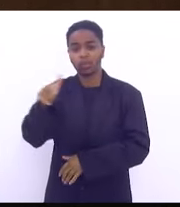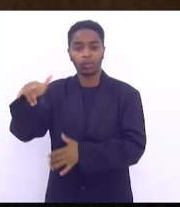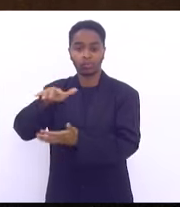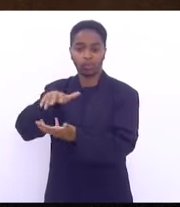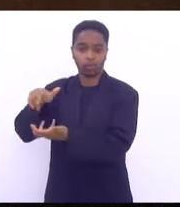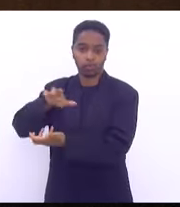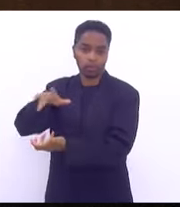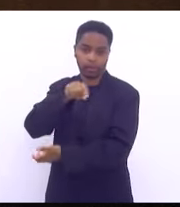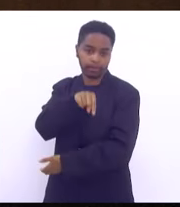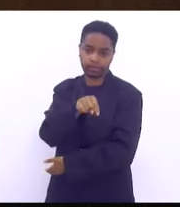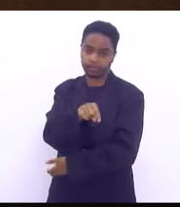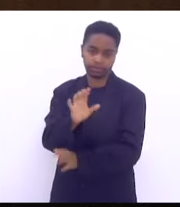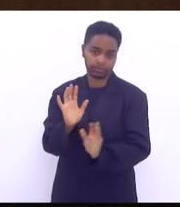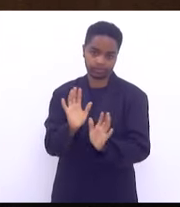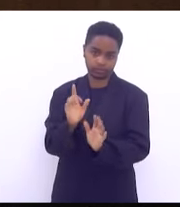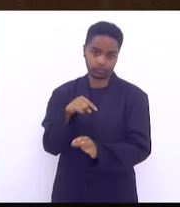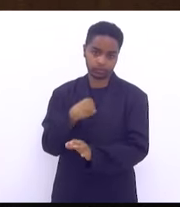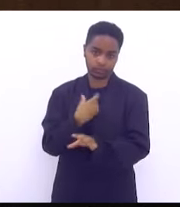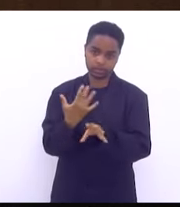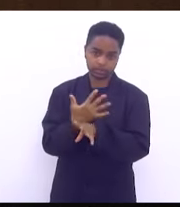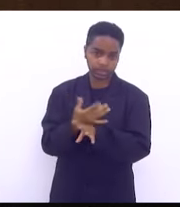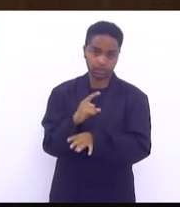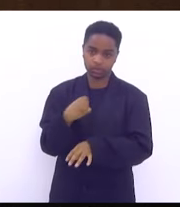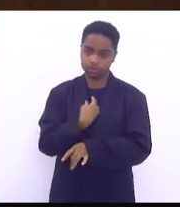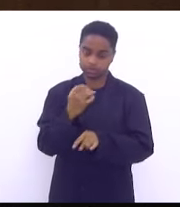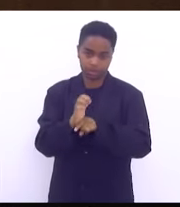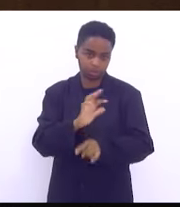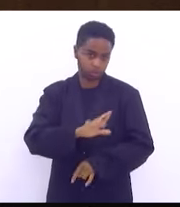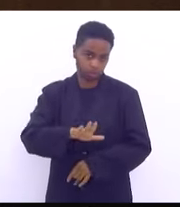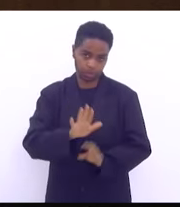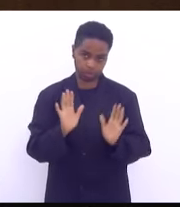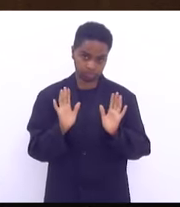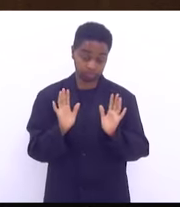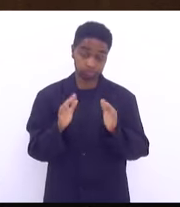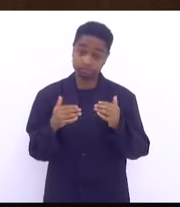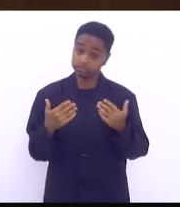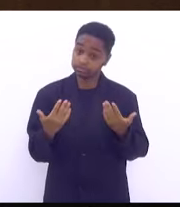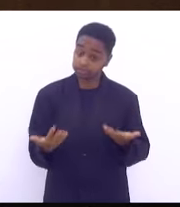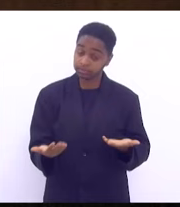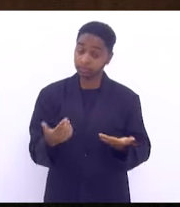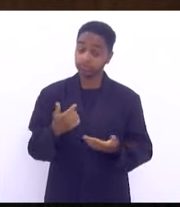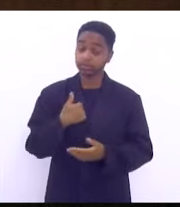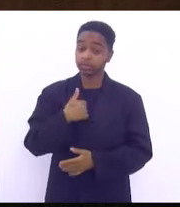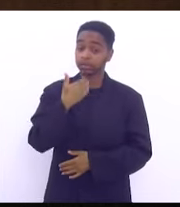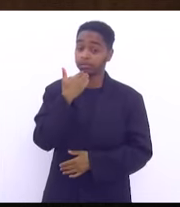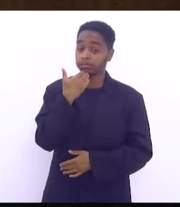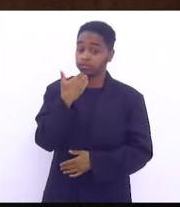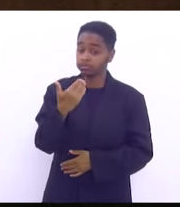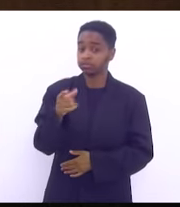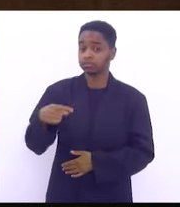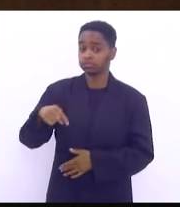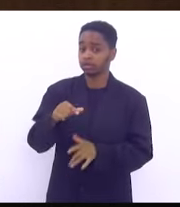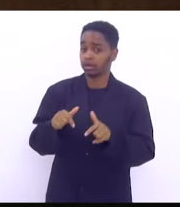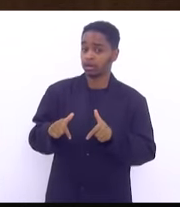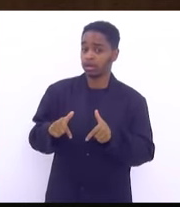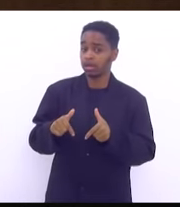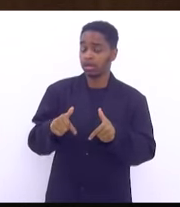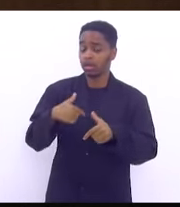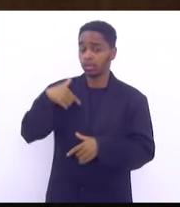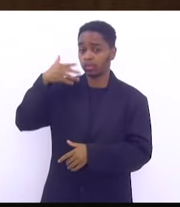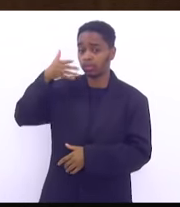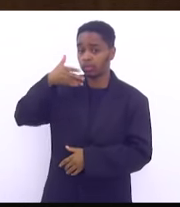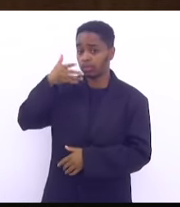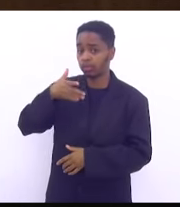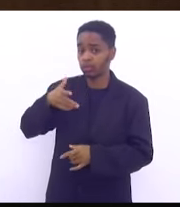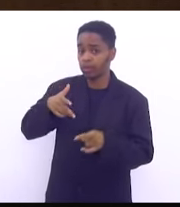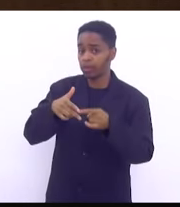não na nossa cidade, no nosso estado do Rio de Janeiro. Então, estou pedindo essa intervenção na sua fala, porque o